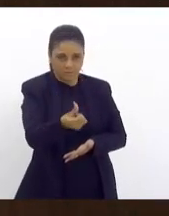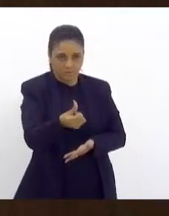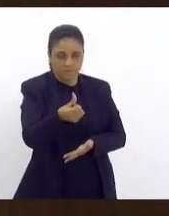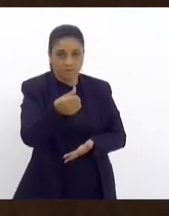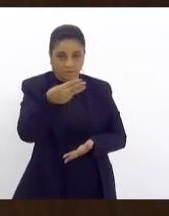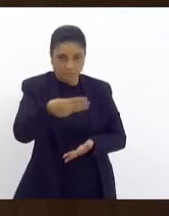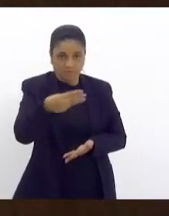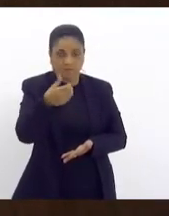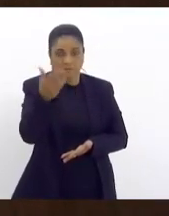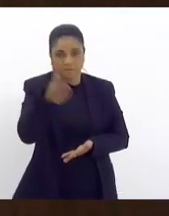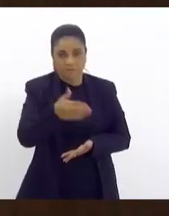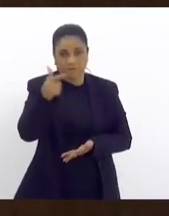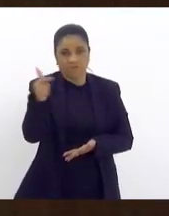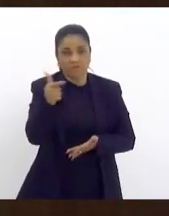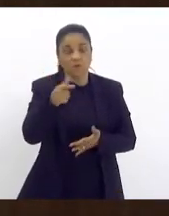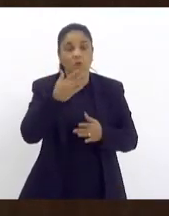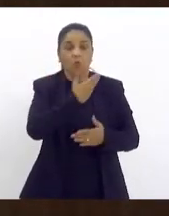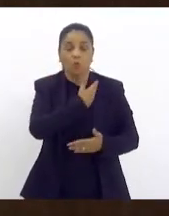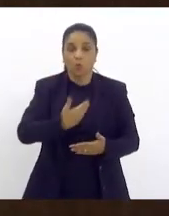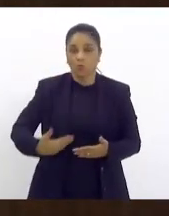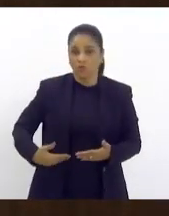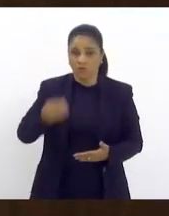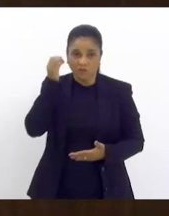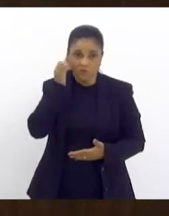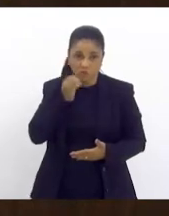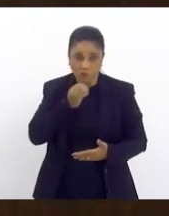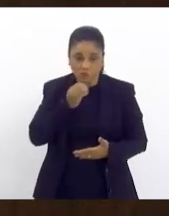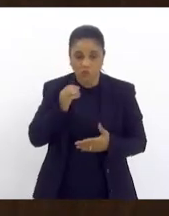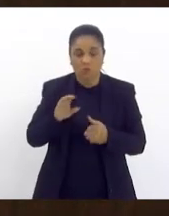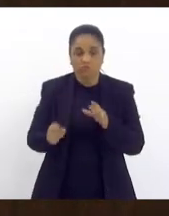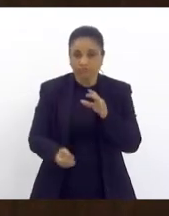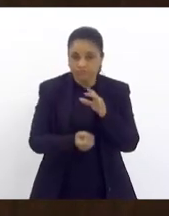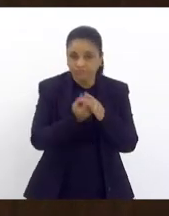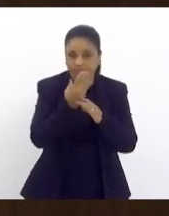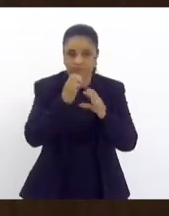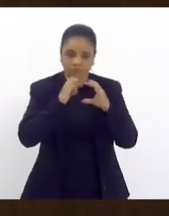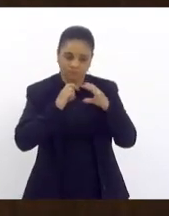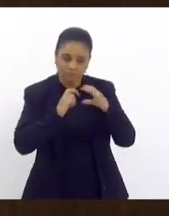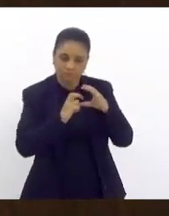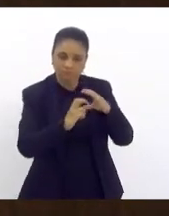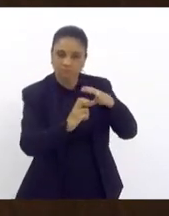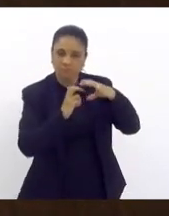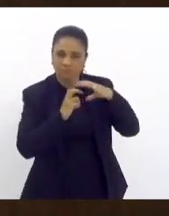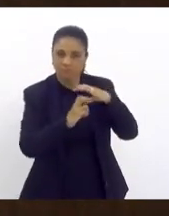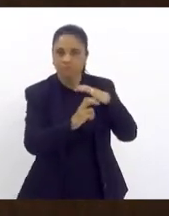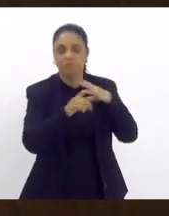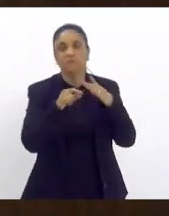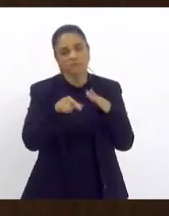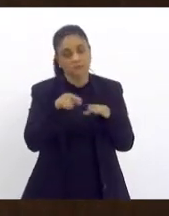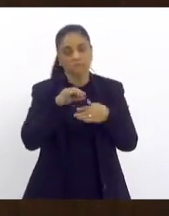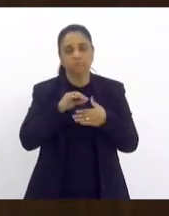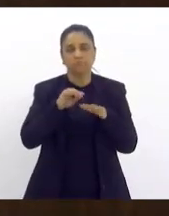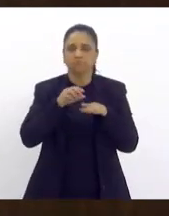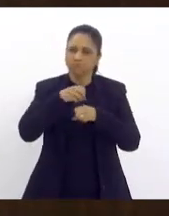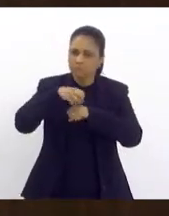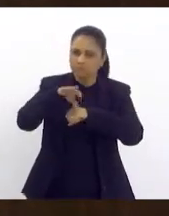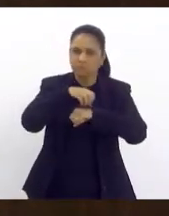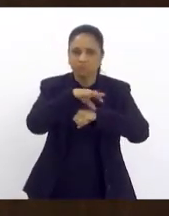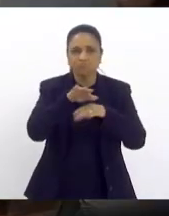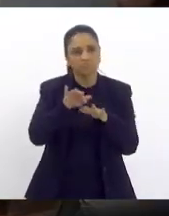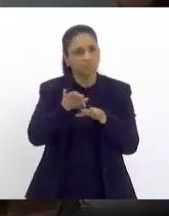implantar um sistema diário em Saracuruna é mais um caso de indicação simples